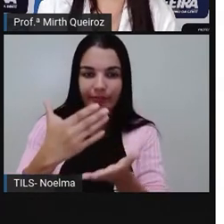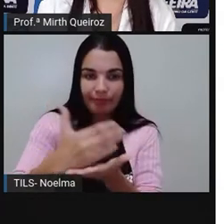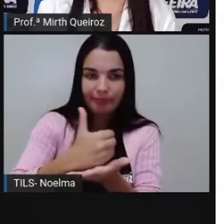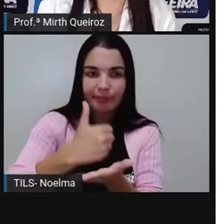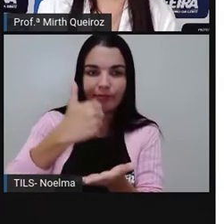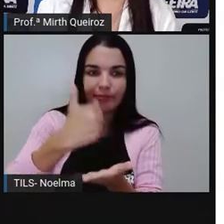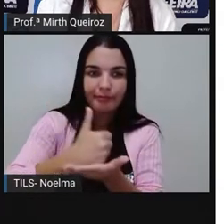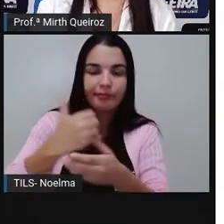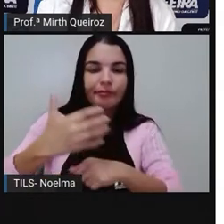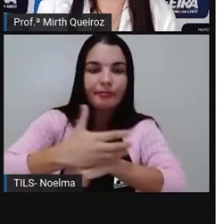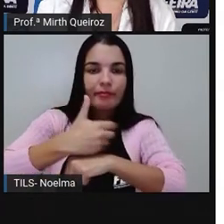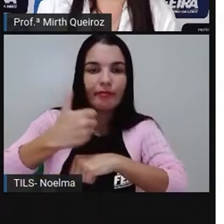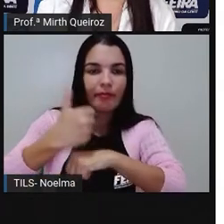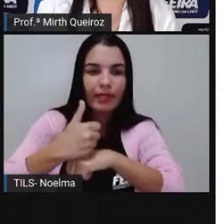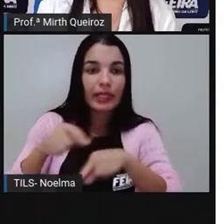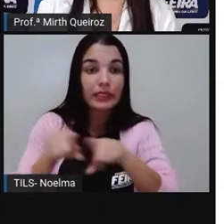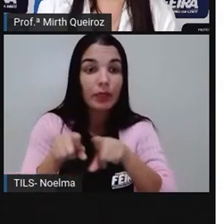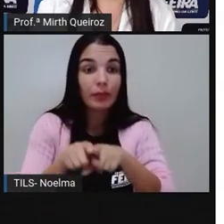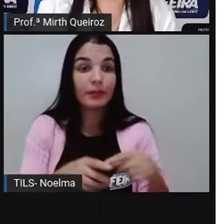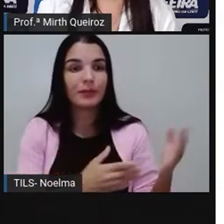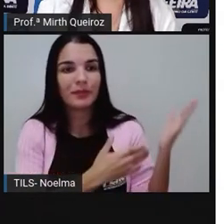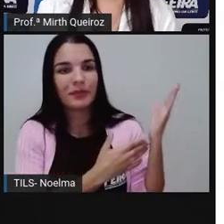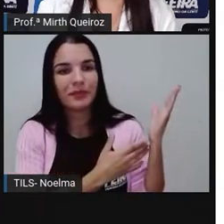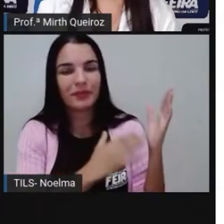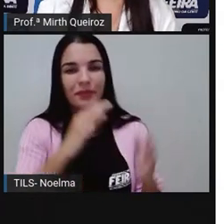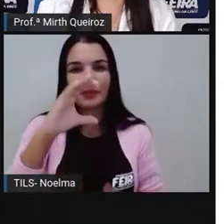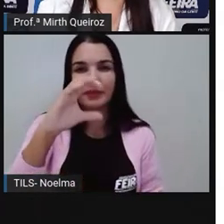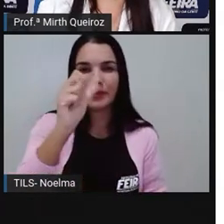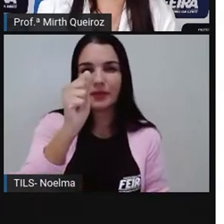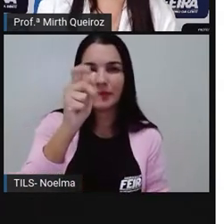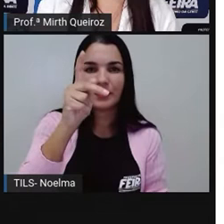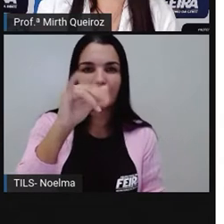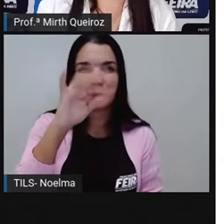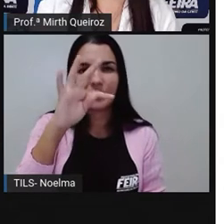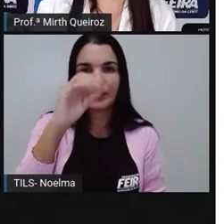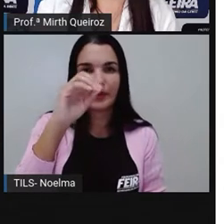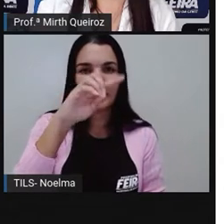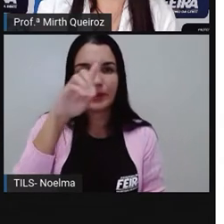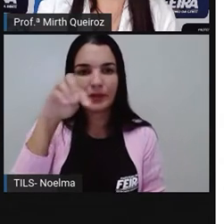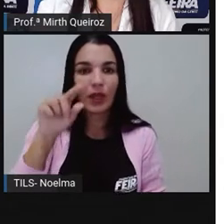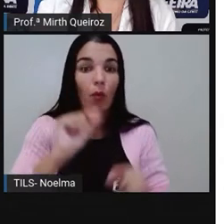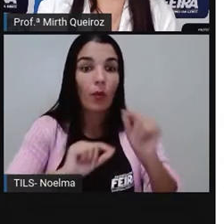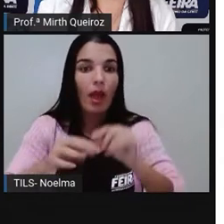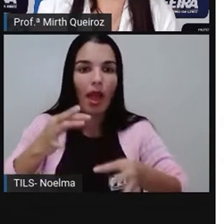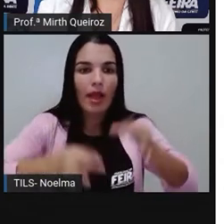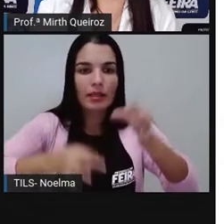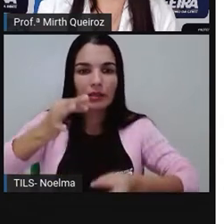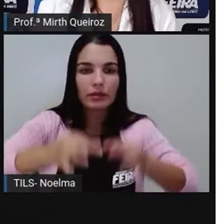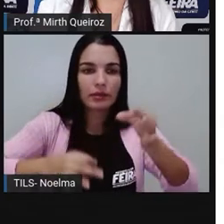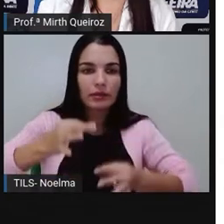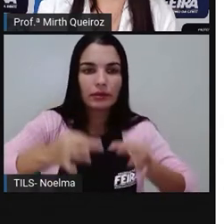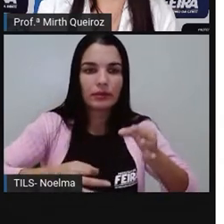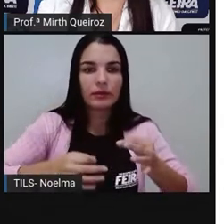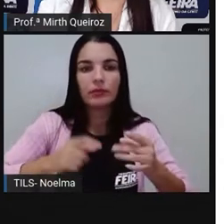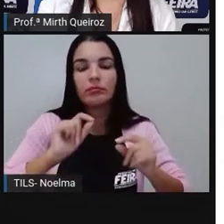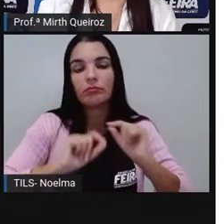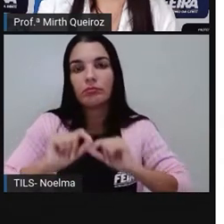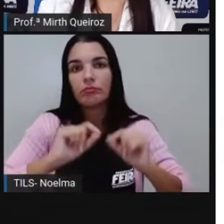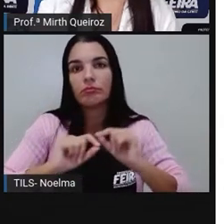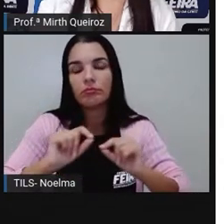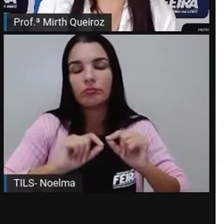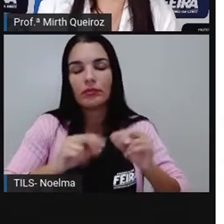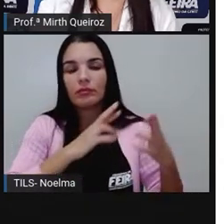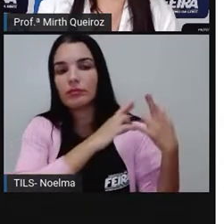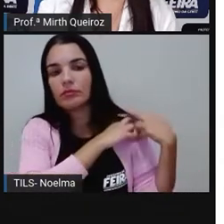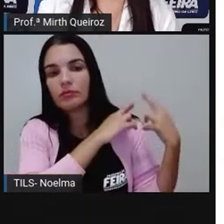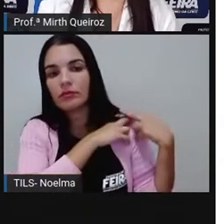da colônia. E tínhamos o capitão-mor, que era responsável pelo desenvolvimento das defesas